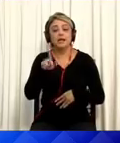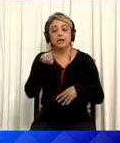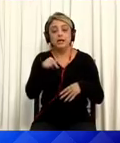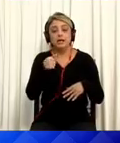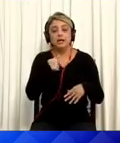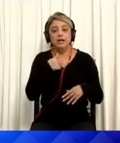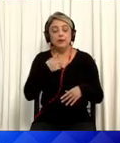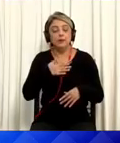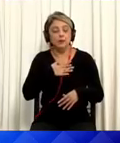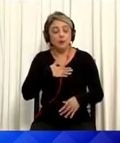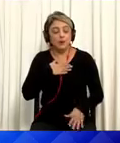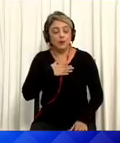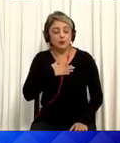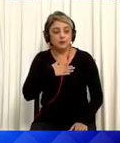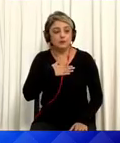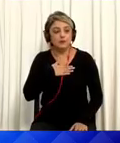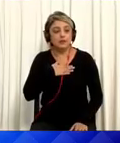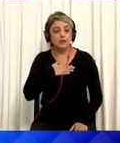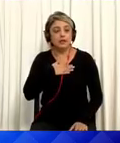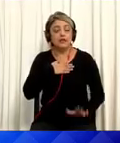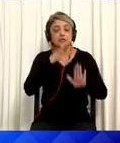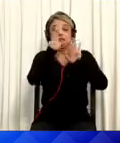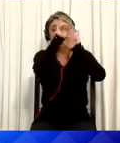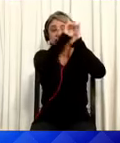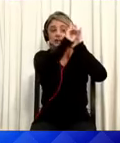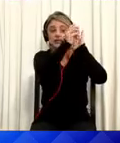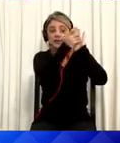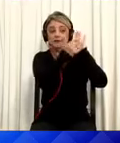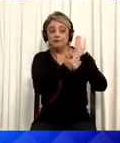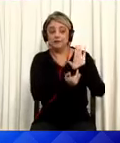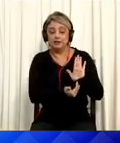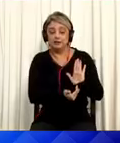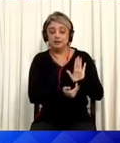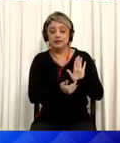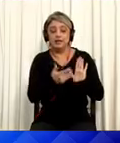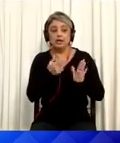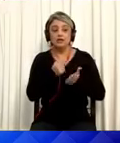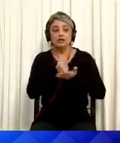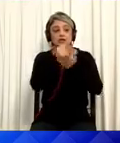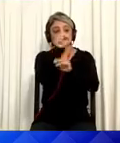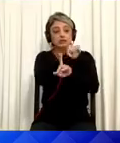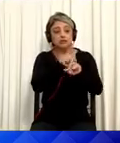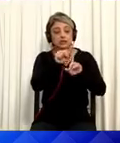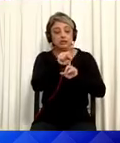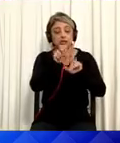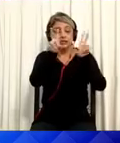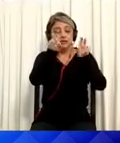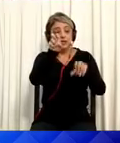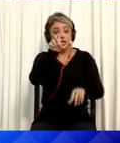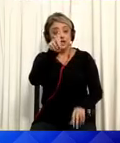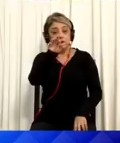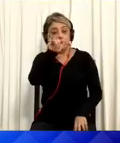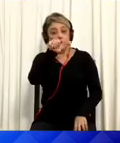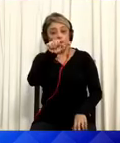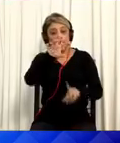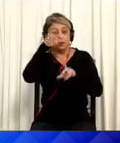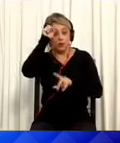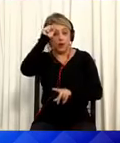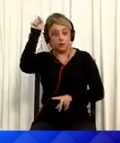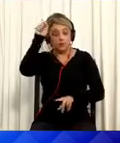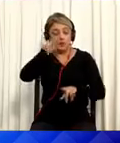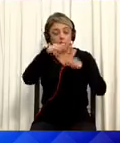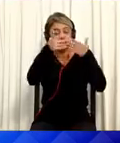Eu gosto muito da definição de solidariedade de Eduardo Galeano, quando ele fala